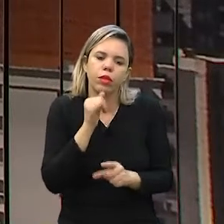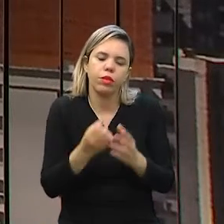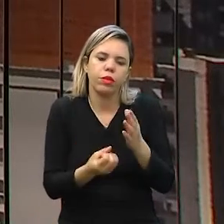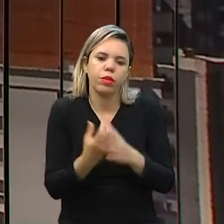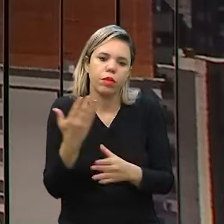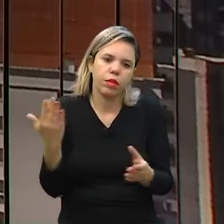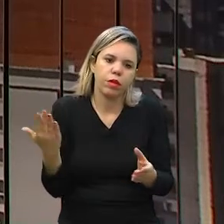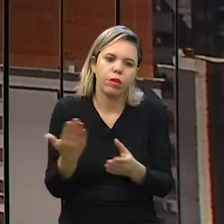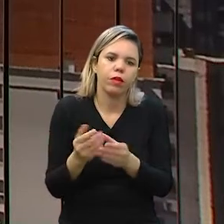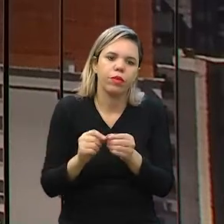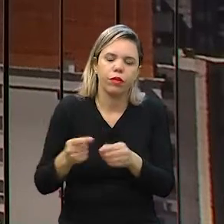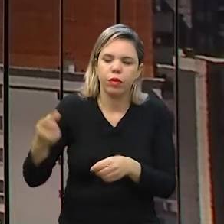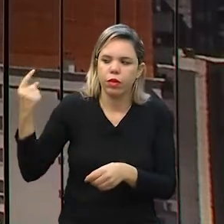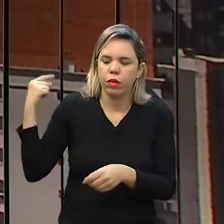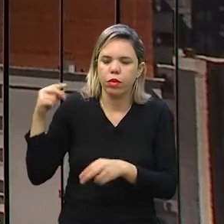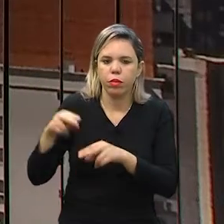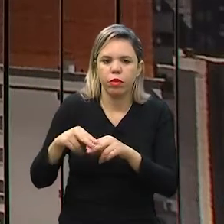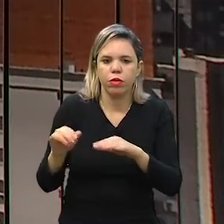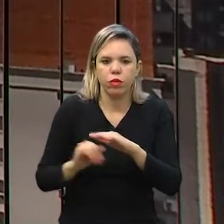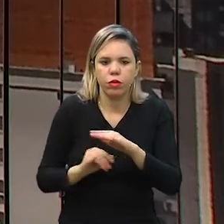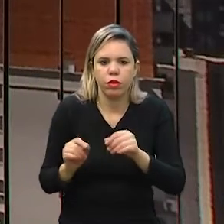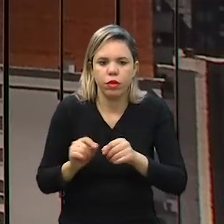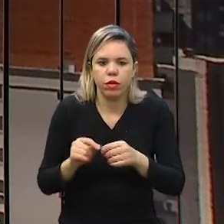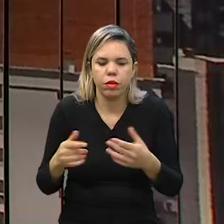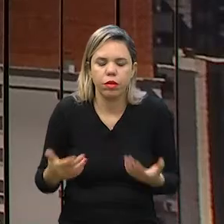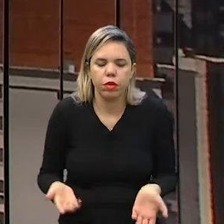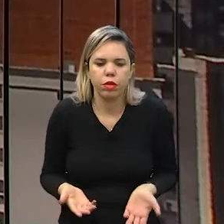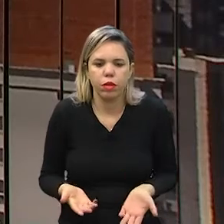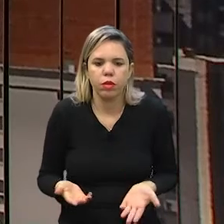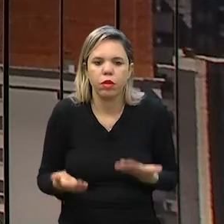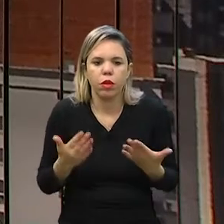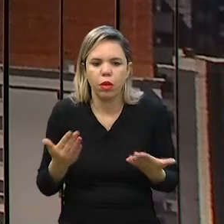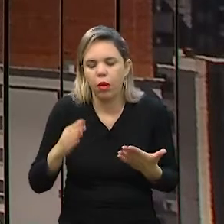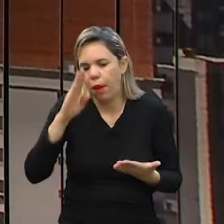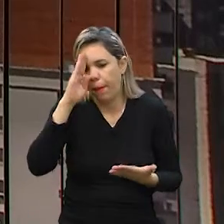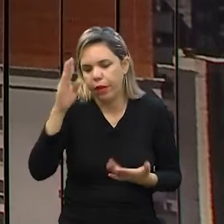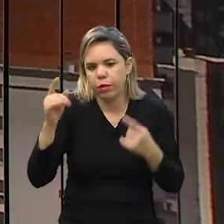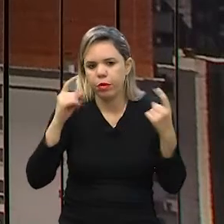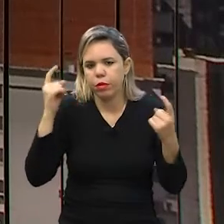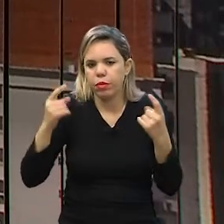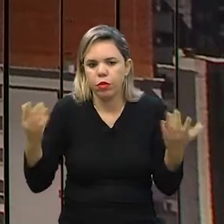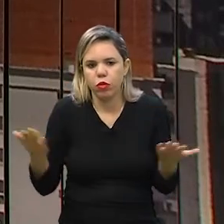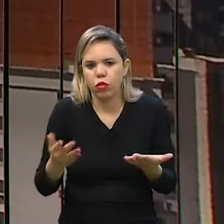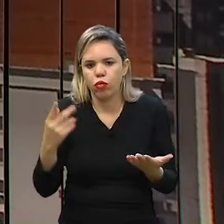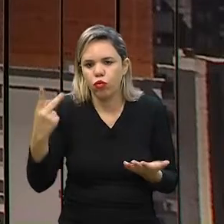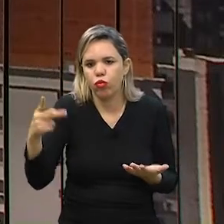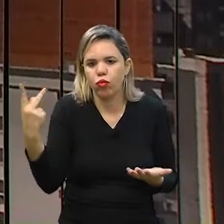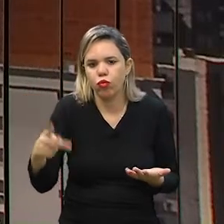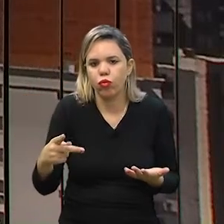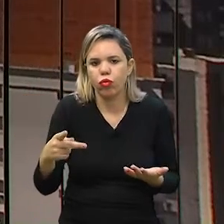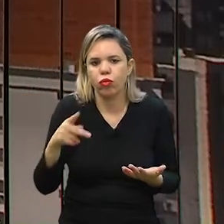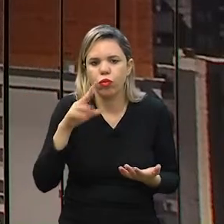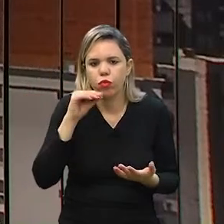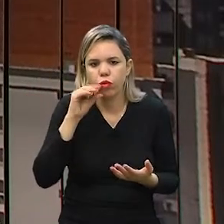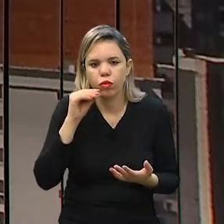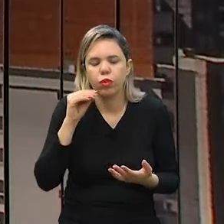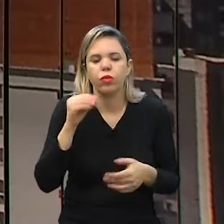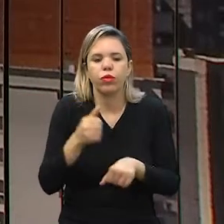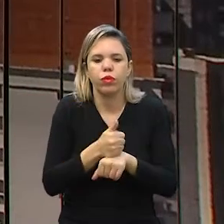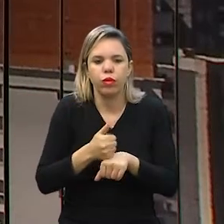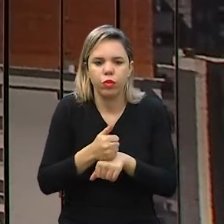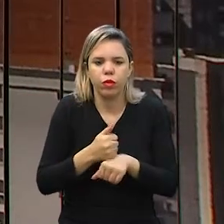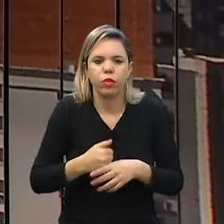já estavam sendo realizadas por essas instituições? Qual é a principal preocupação hoje sua e dos demais